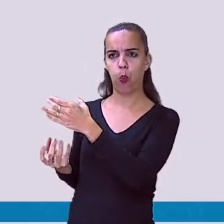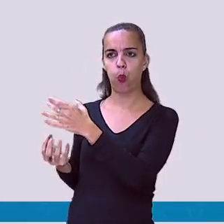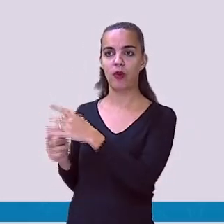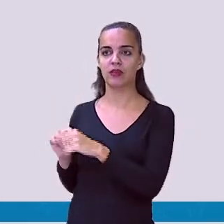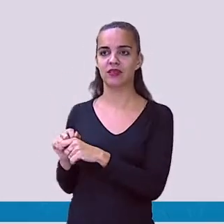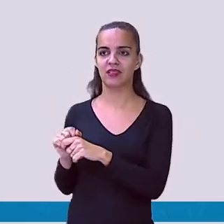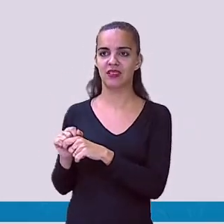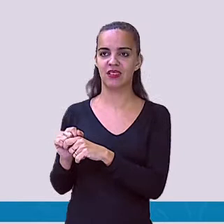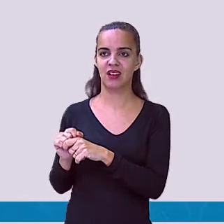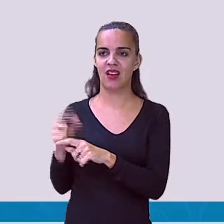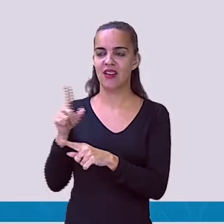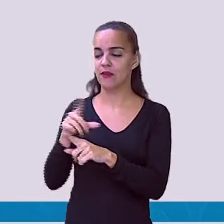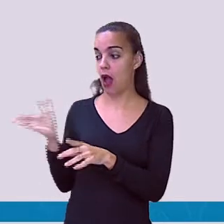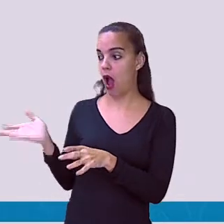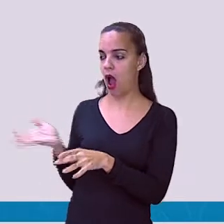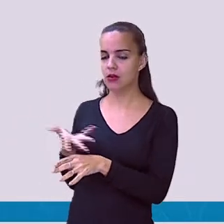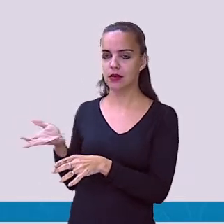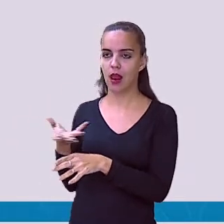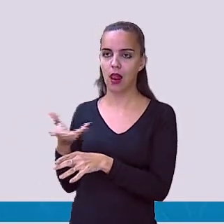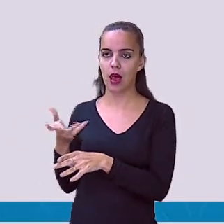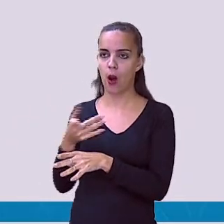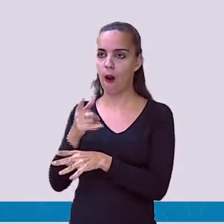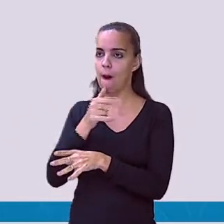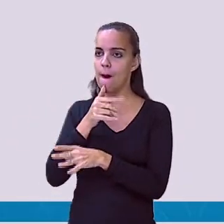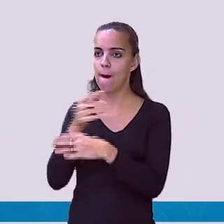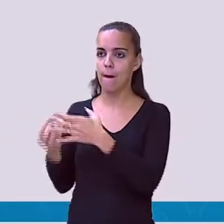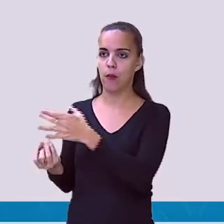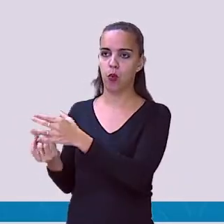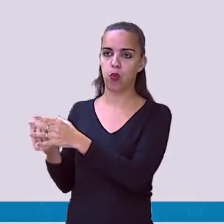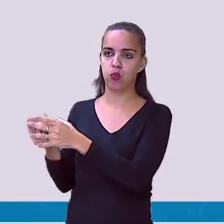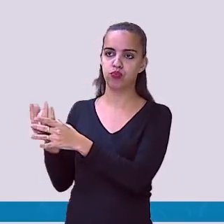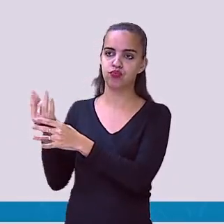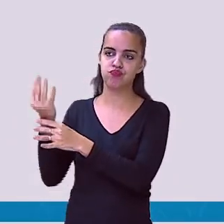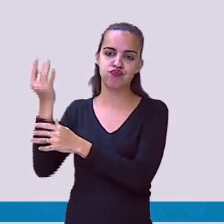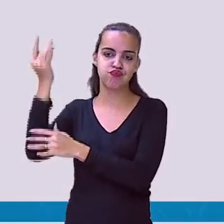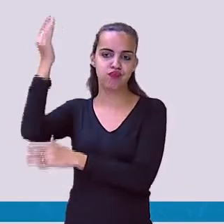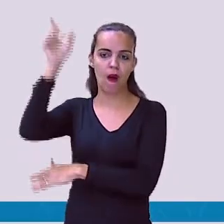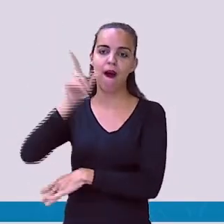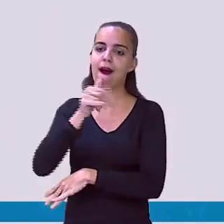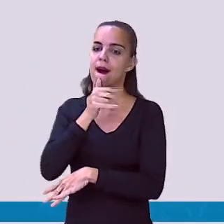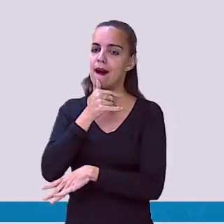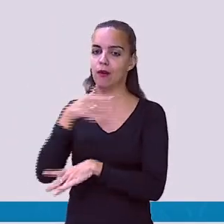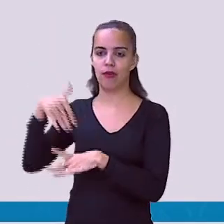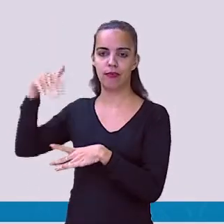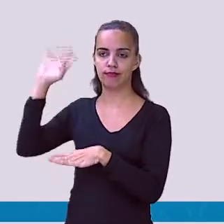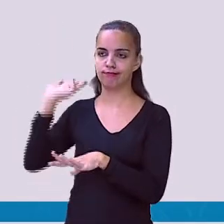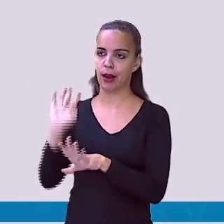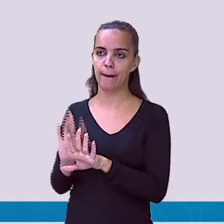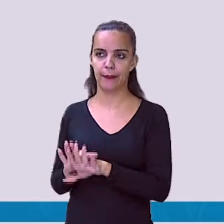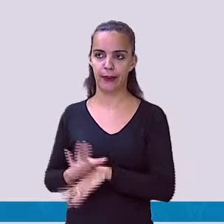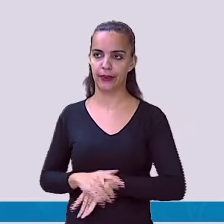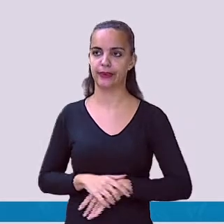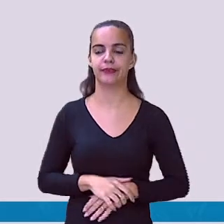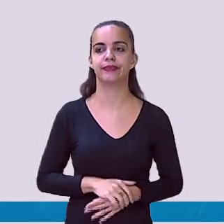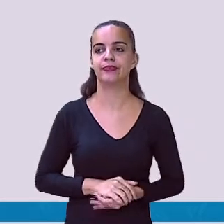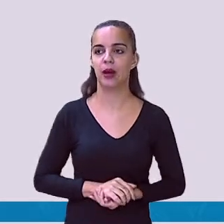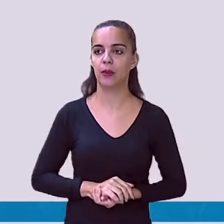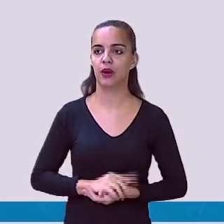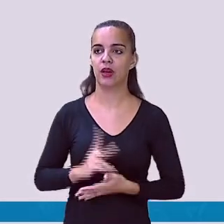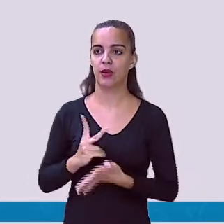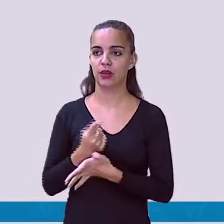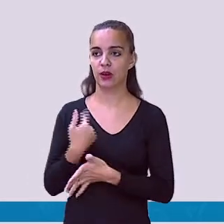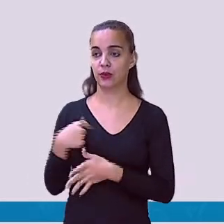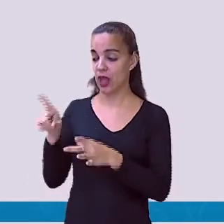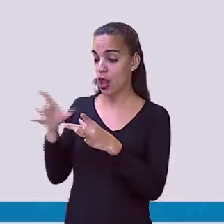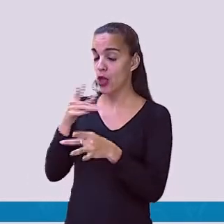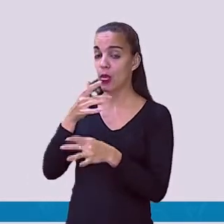vai acelerar a evaporação, a água também vai evaporar, que na imagem está até mostrando o vapor, e